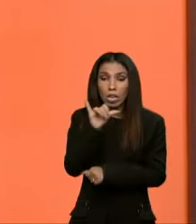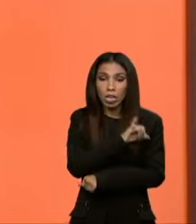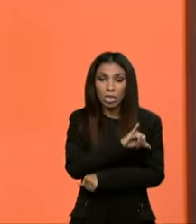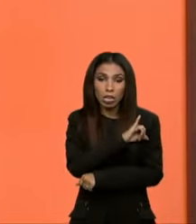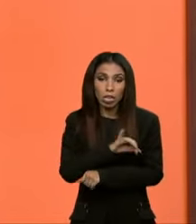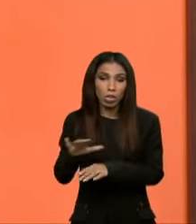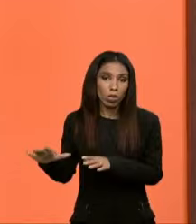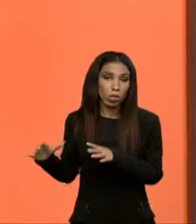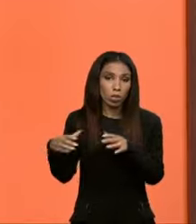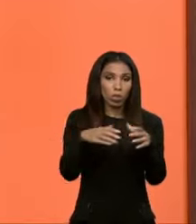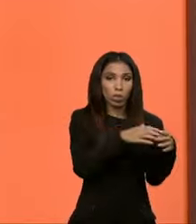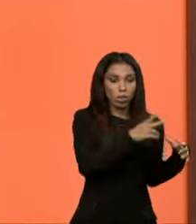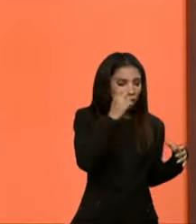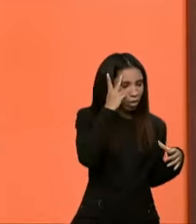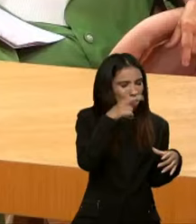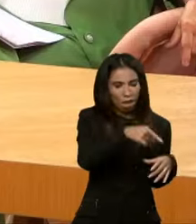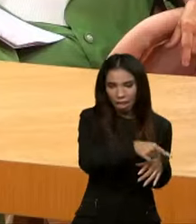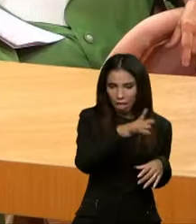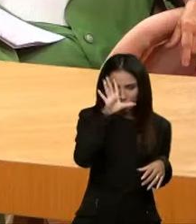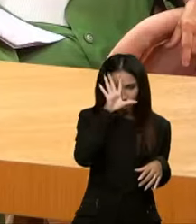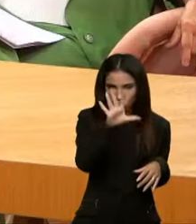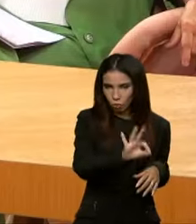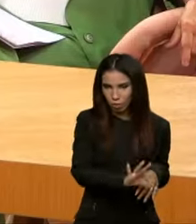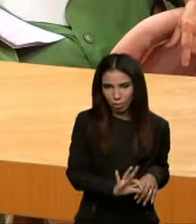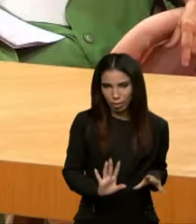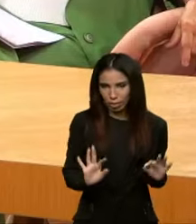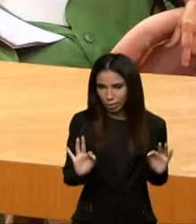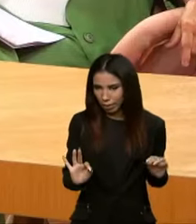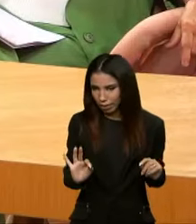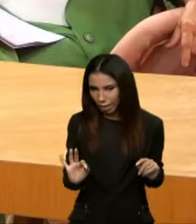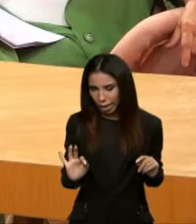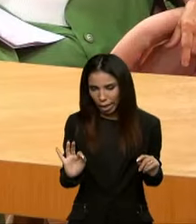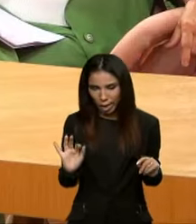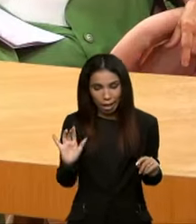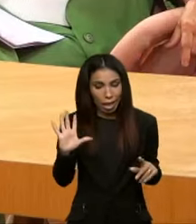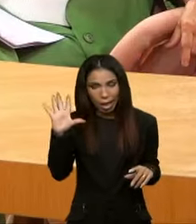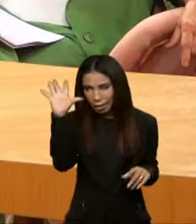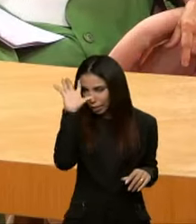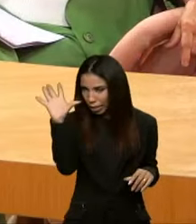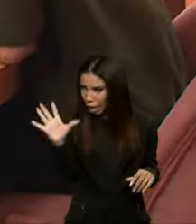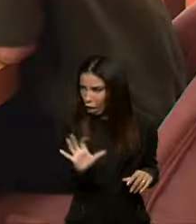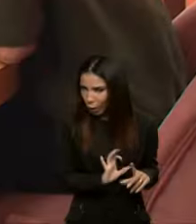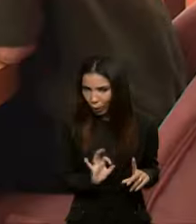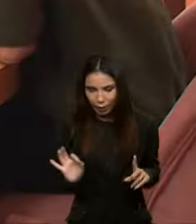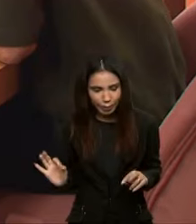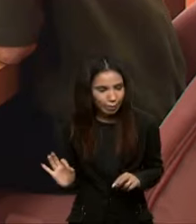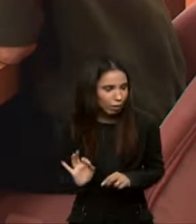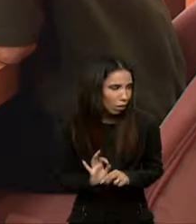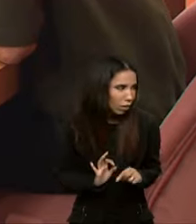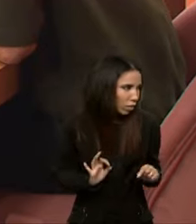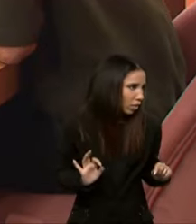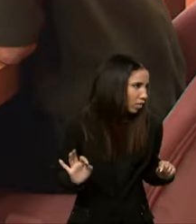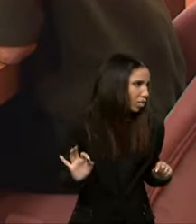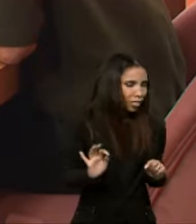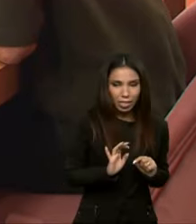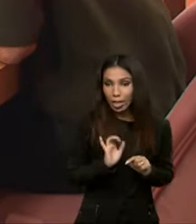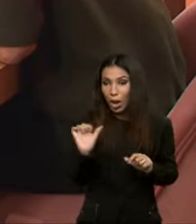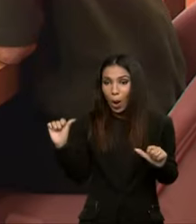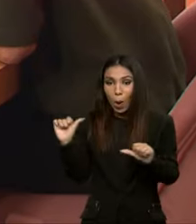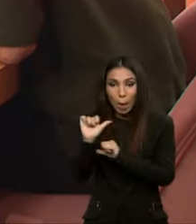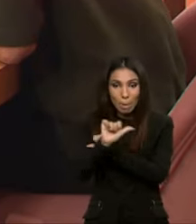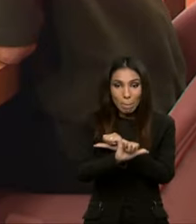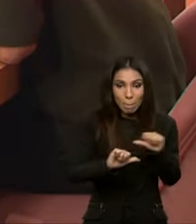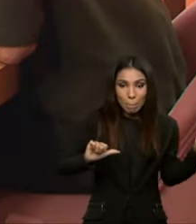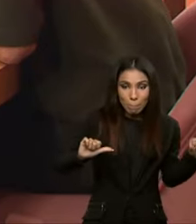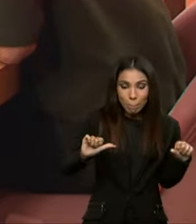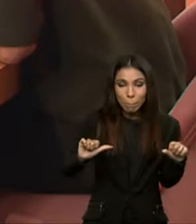pra São Paulo, elas não entenderam. Não, tudo pra dar errado esse rolê aí. Mudou. Essa mudança... Esse rolê... Essa mudança, porque a